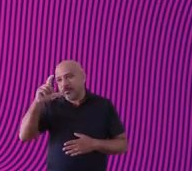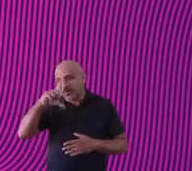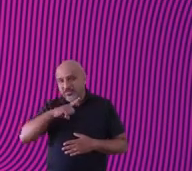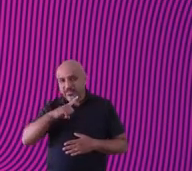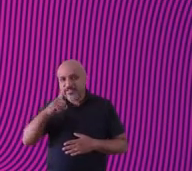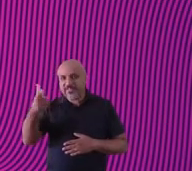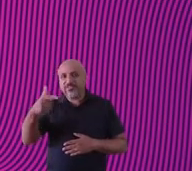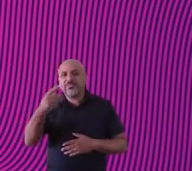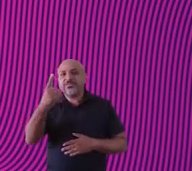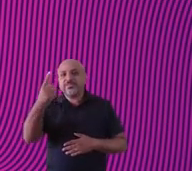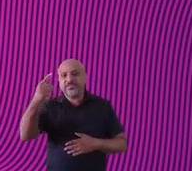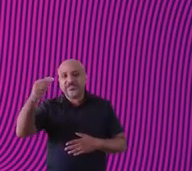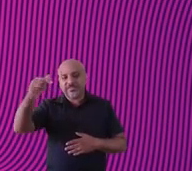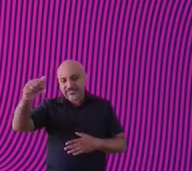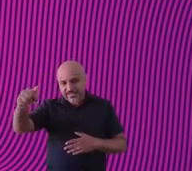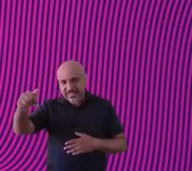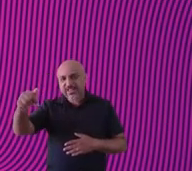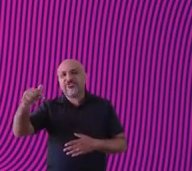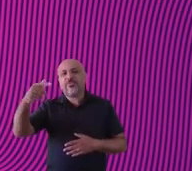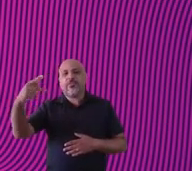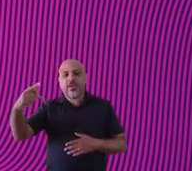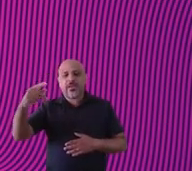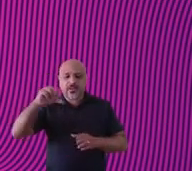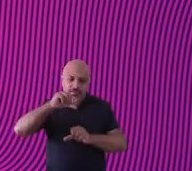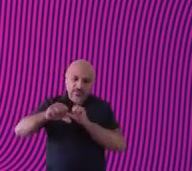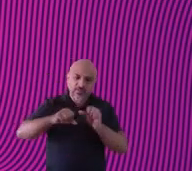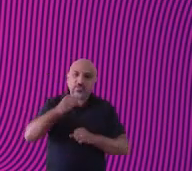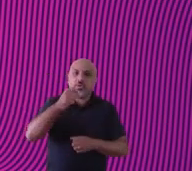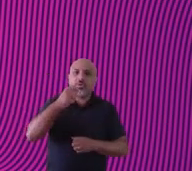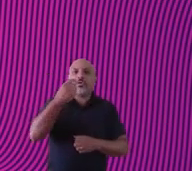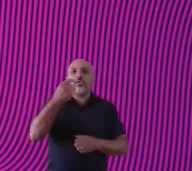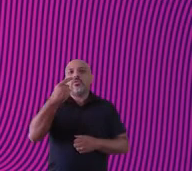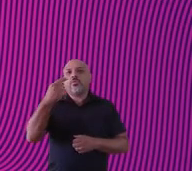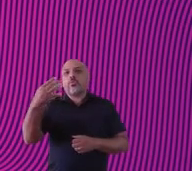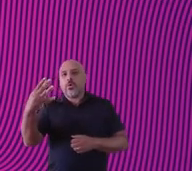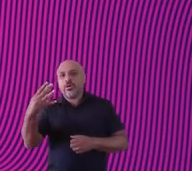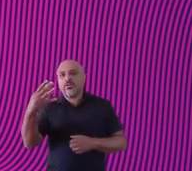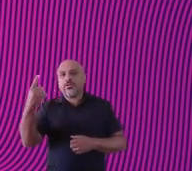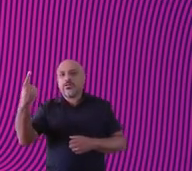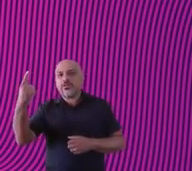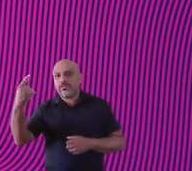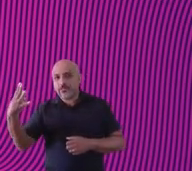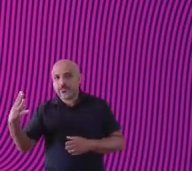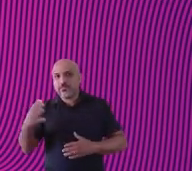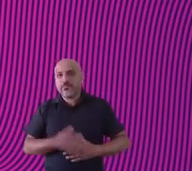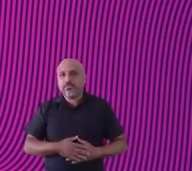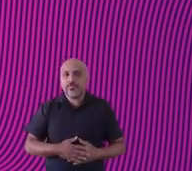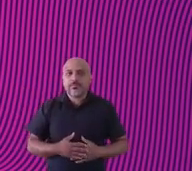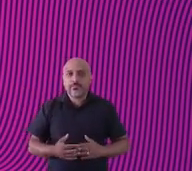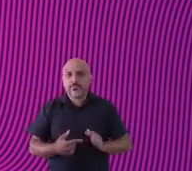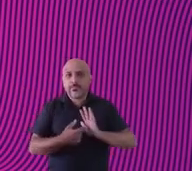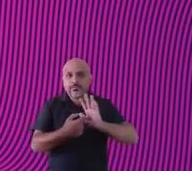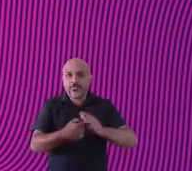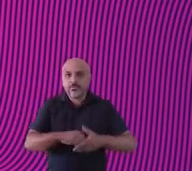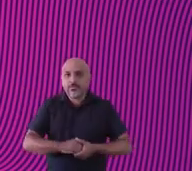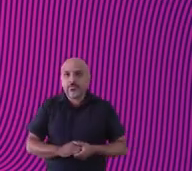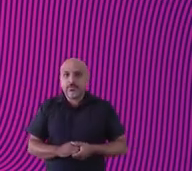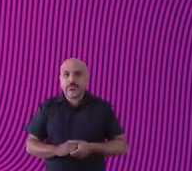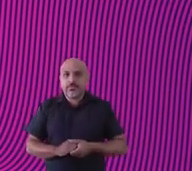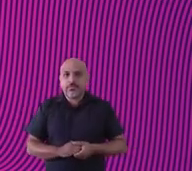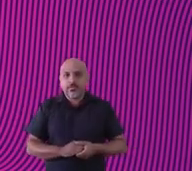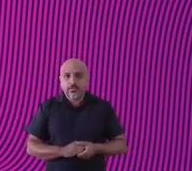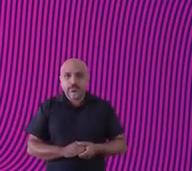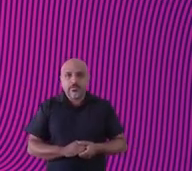seleção do 17 P A translocação do quadro 14 atrás de mim o cantor